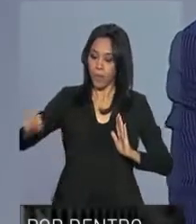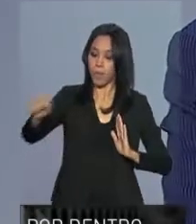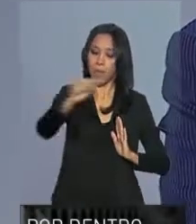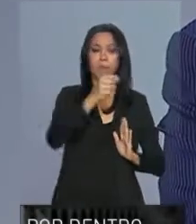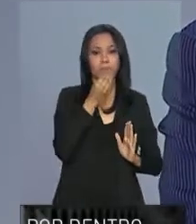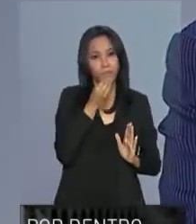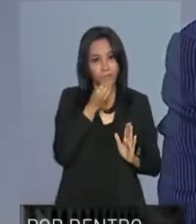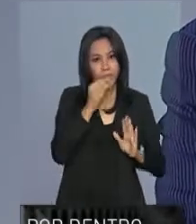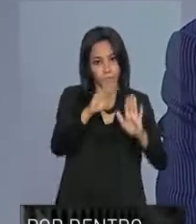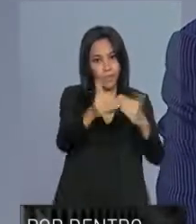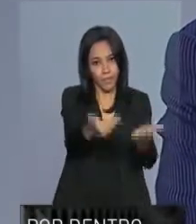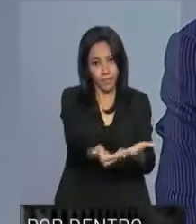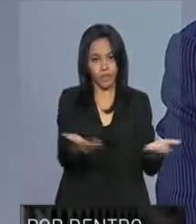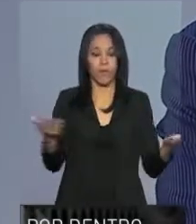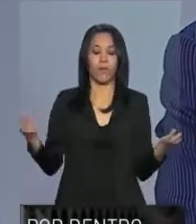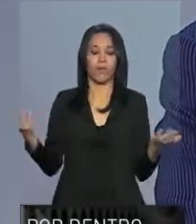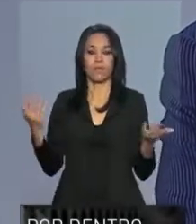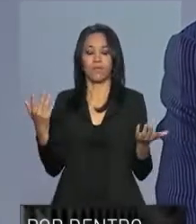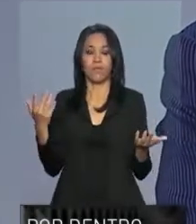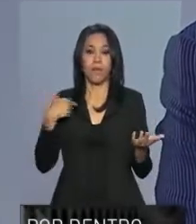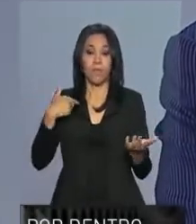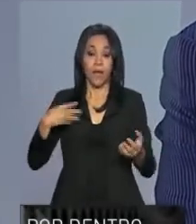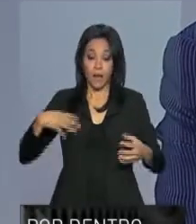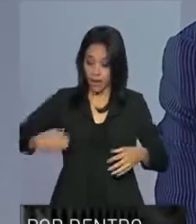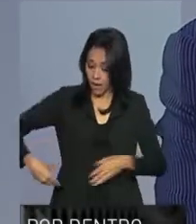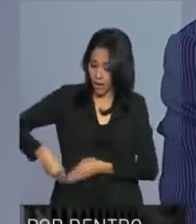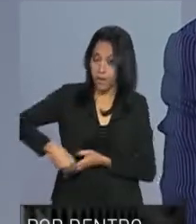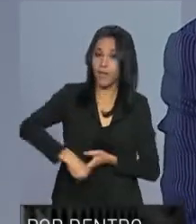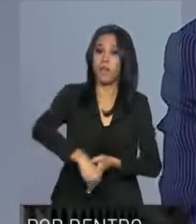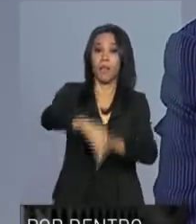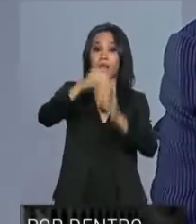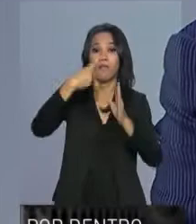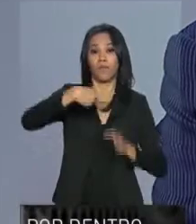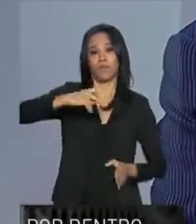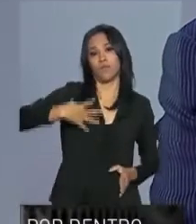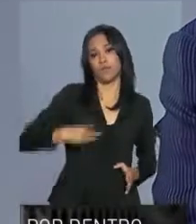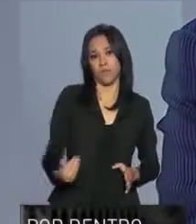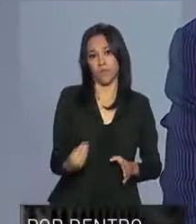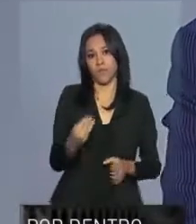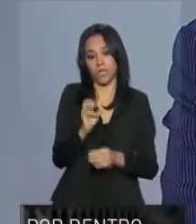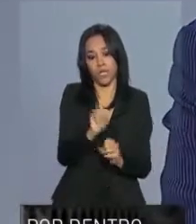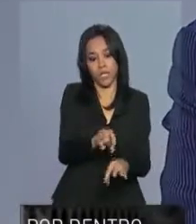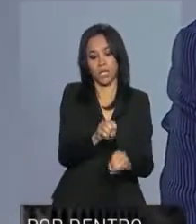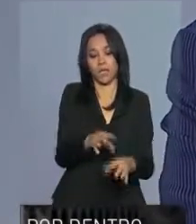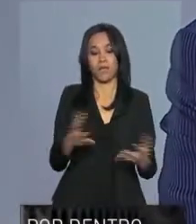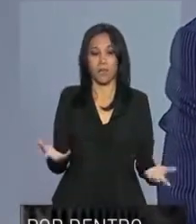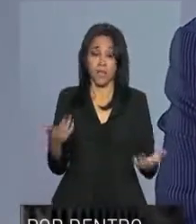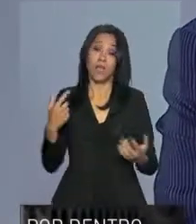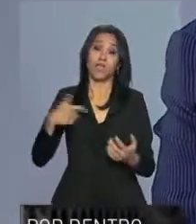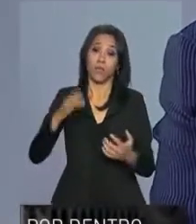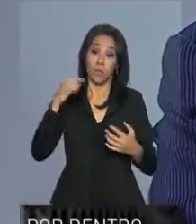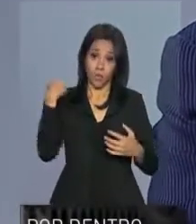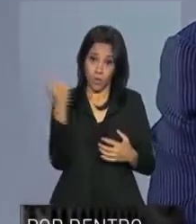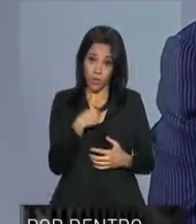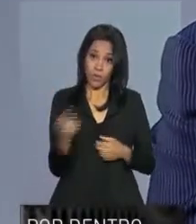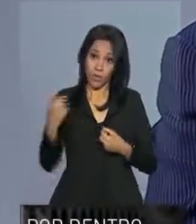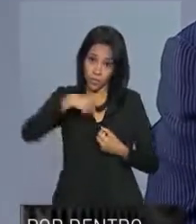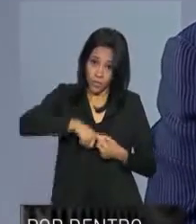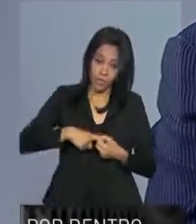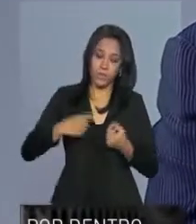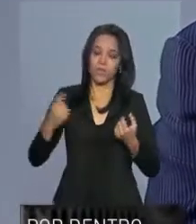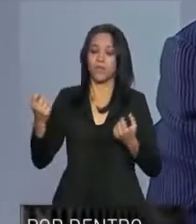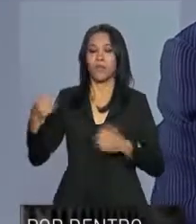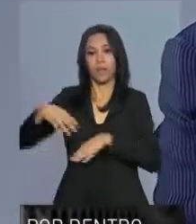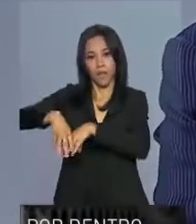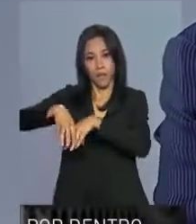creche uma escola para que o teu seus filhos sejam educados então nós retomamos além da habitação rural além da habitação pelas